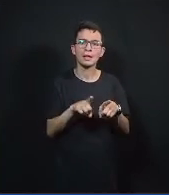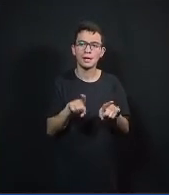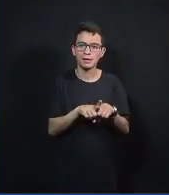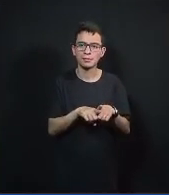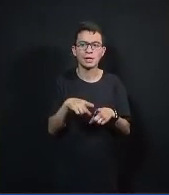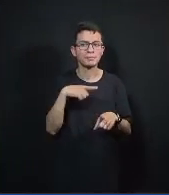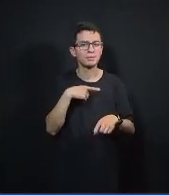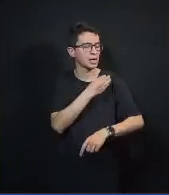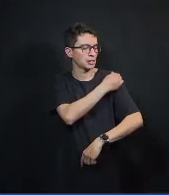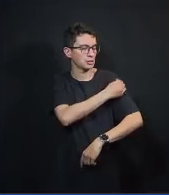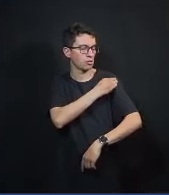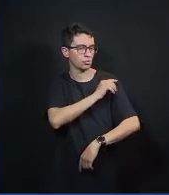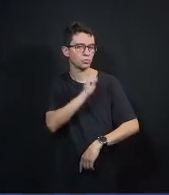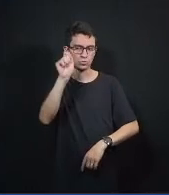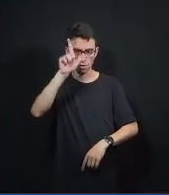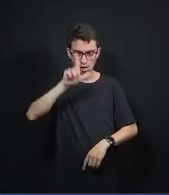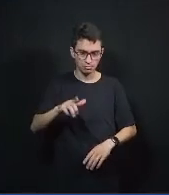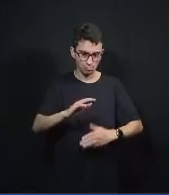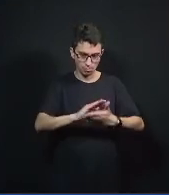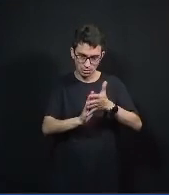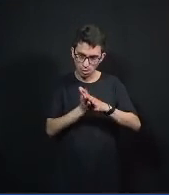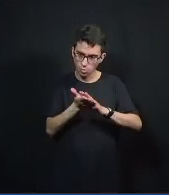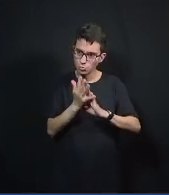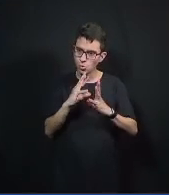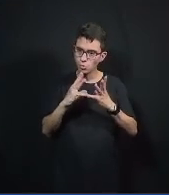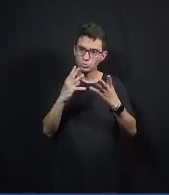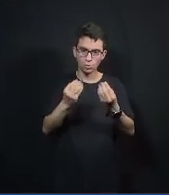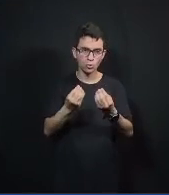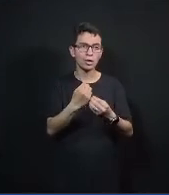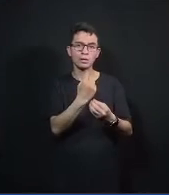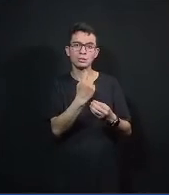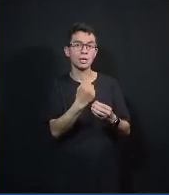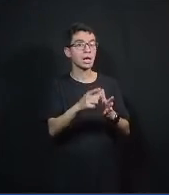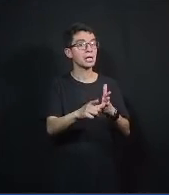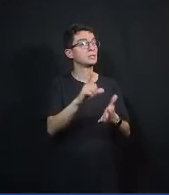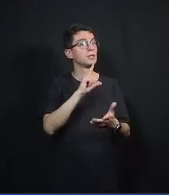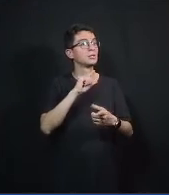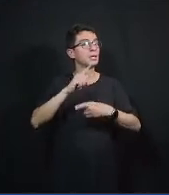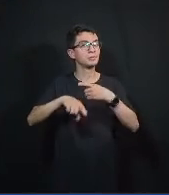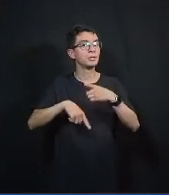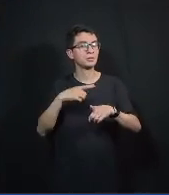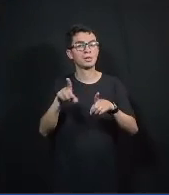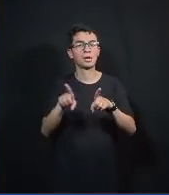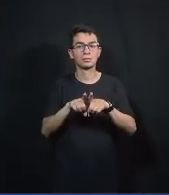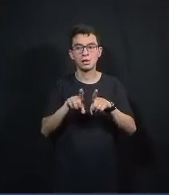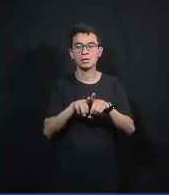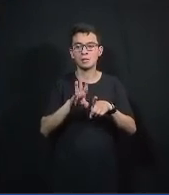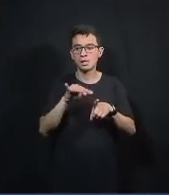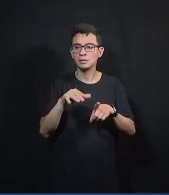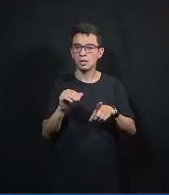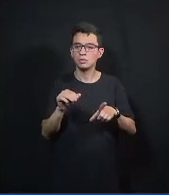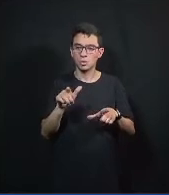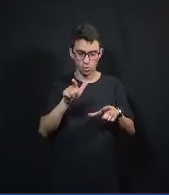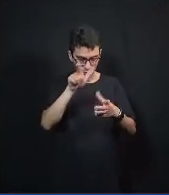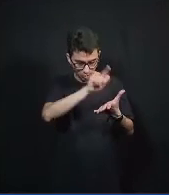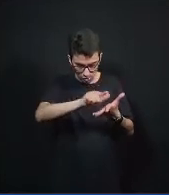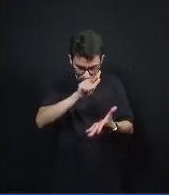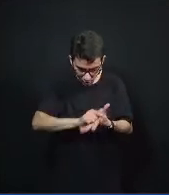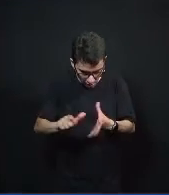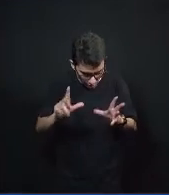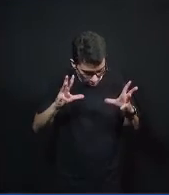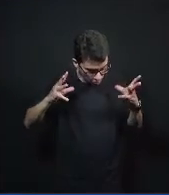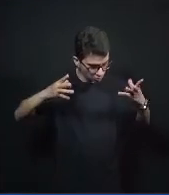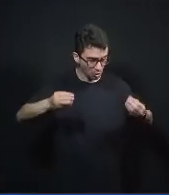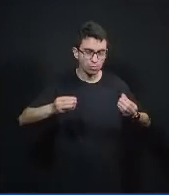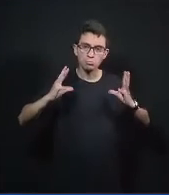álcool em gel para o eleitor higienizar as mãos antes e depois de votar. Álcool líquido para higienização das superfícies. Na sessão